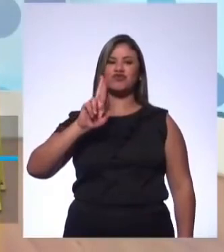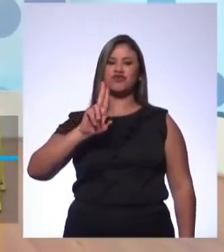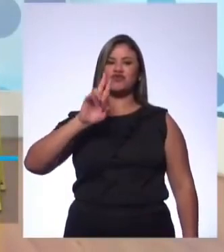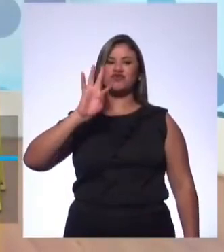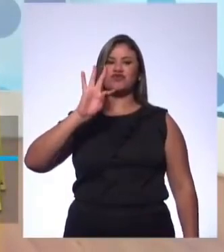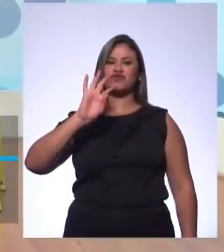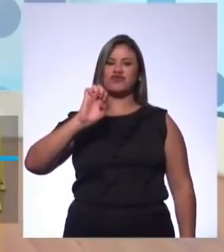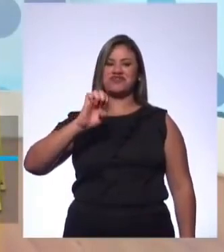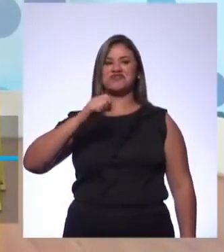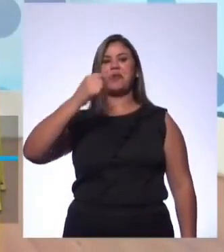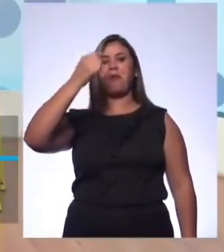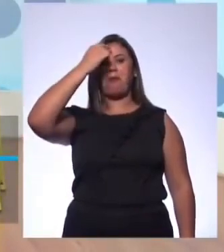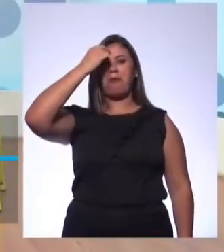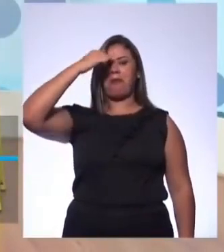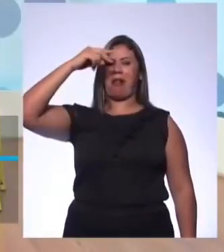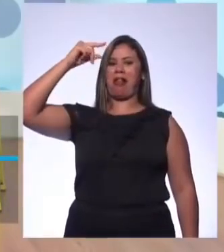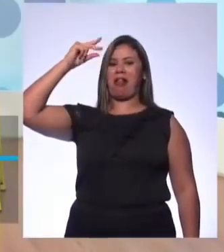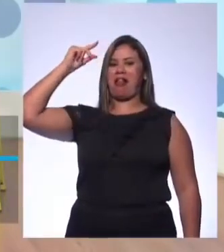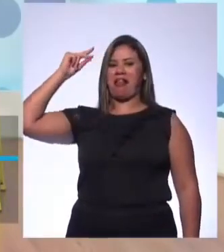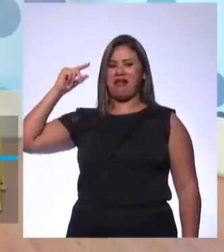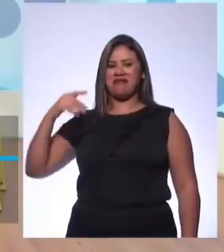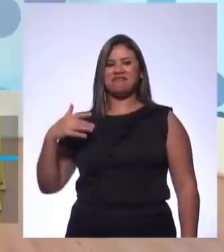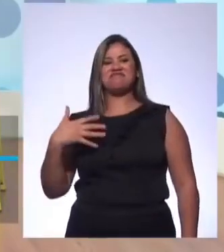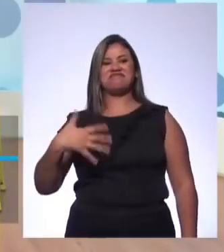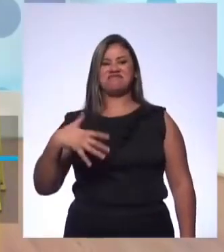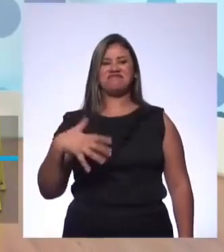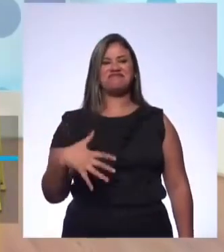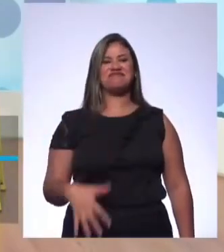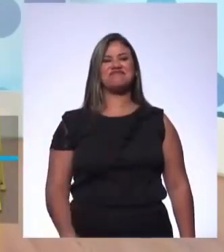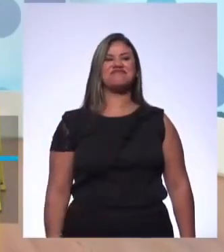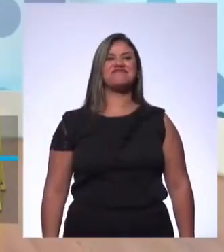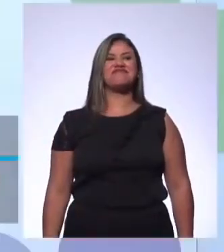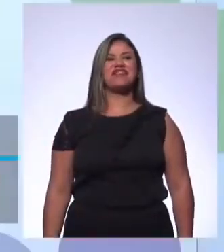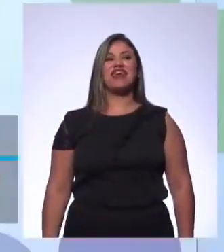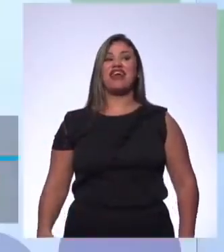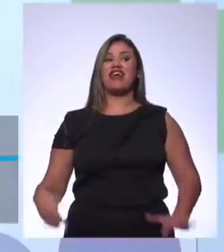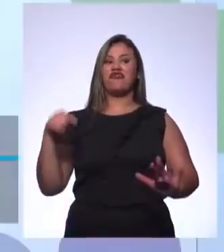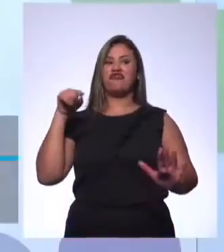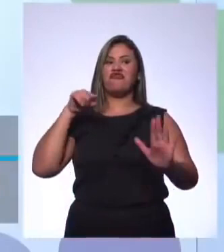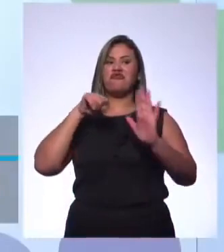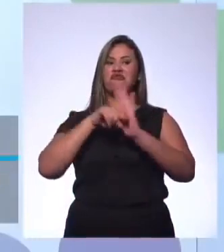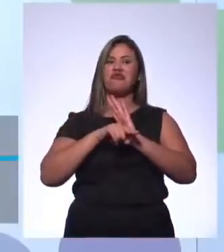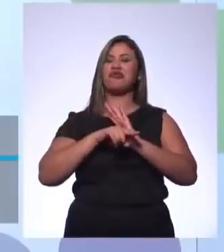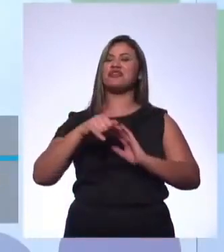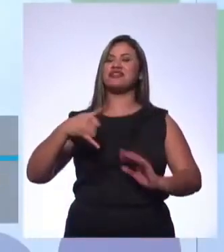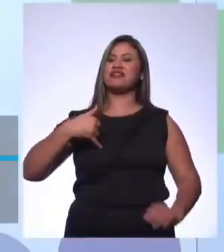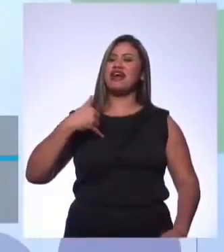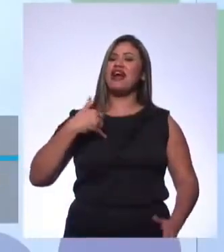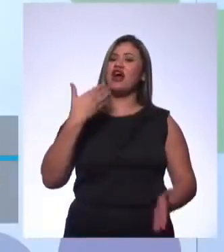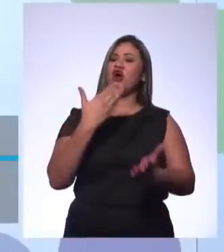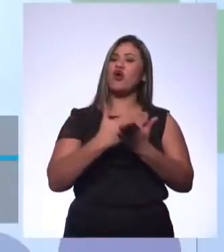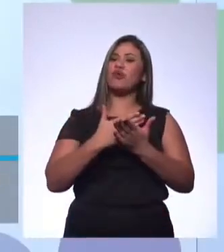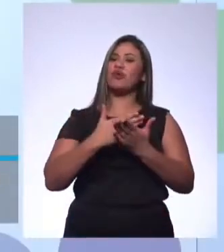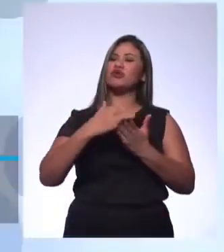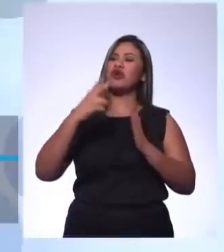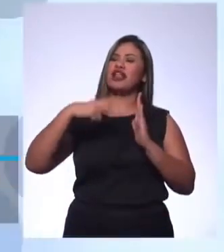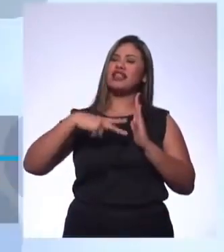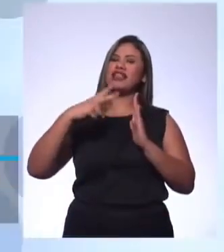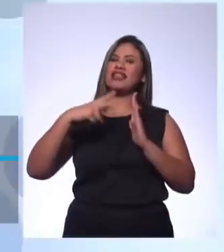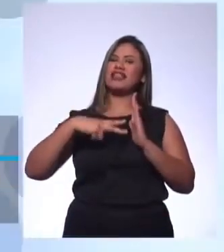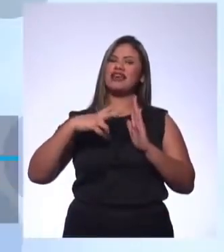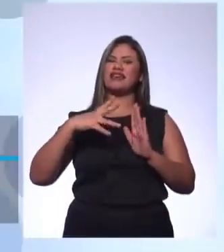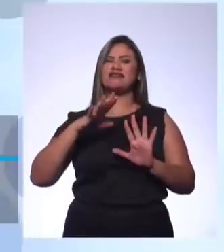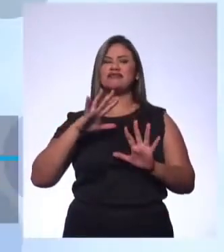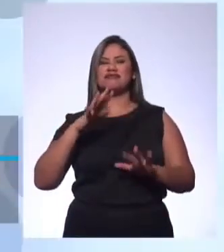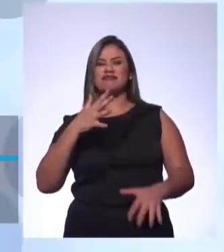mexendo no subconsciente agora, falando da coleção Vagalume, hein? Gente, olha... Gente, eu vou fazer a pergunta para você, quantos anos você começou a ler, professor Mauro?